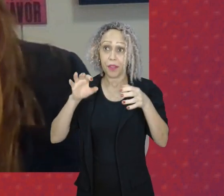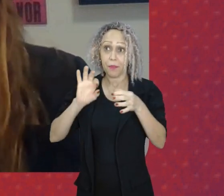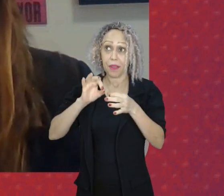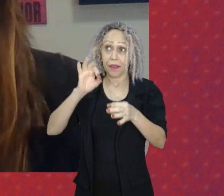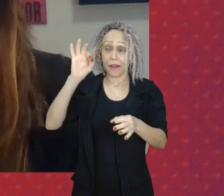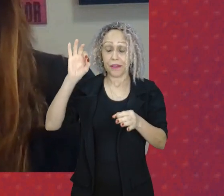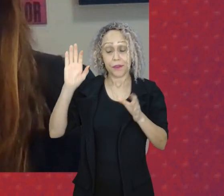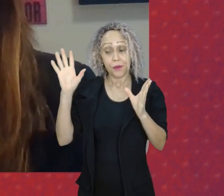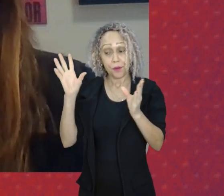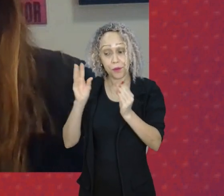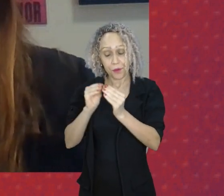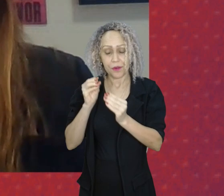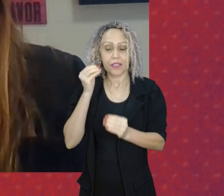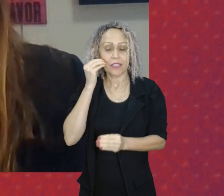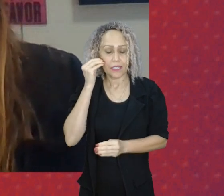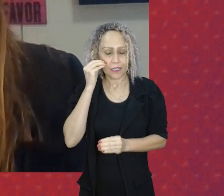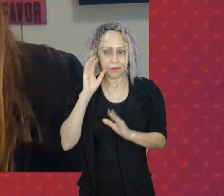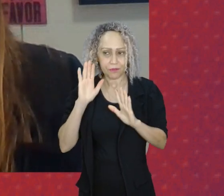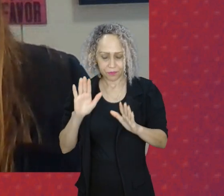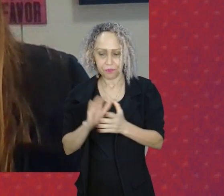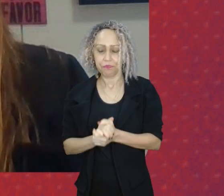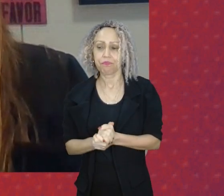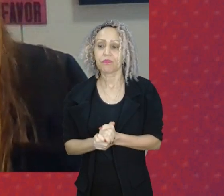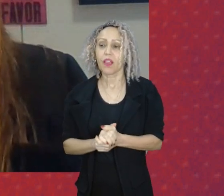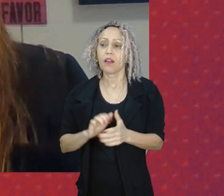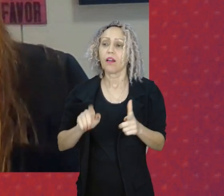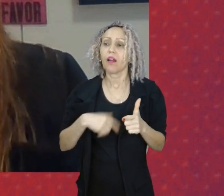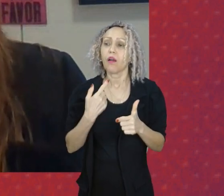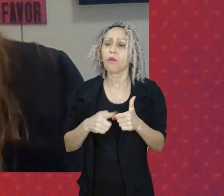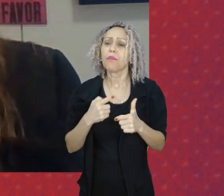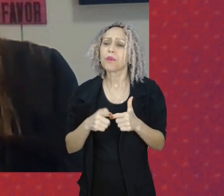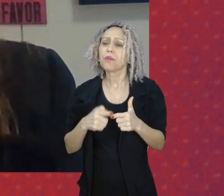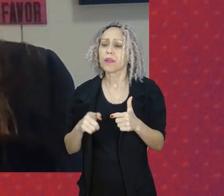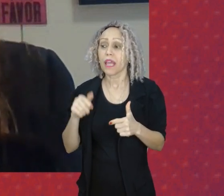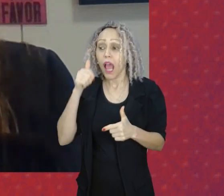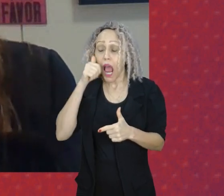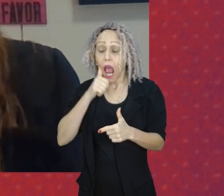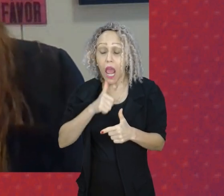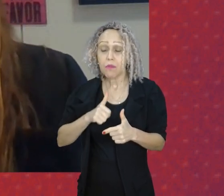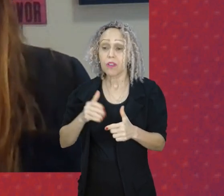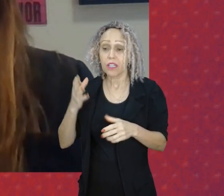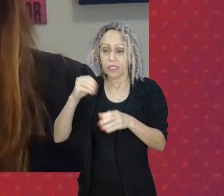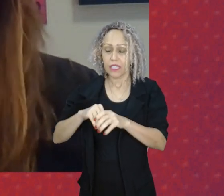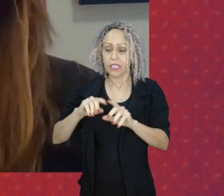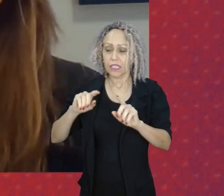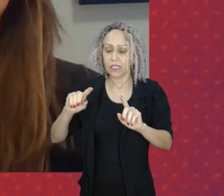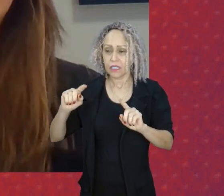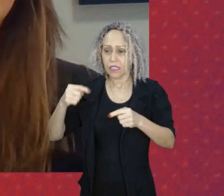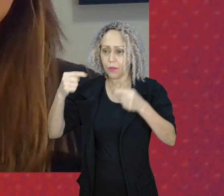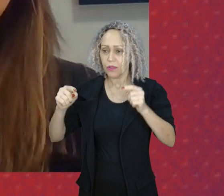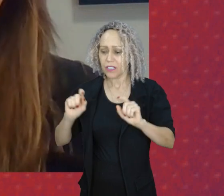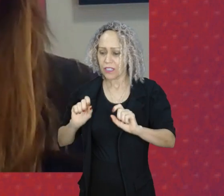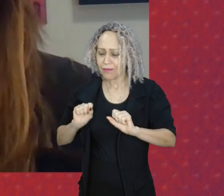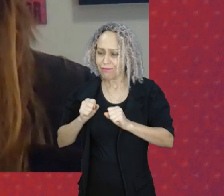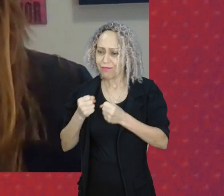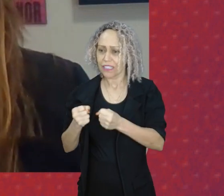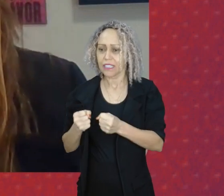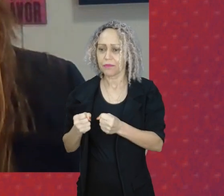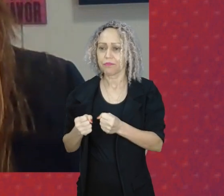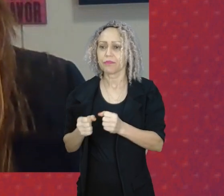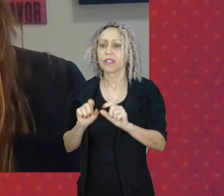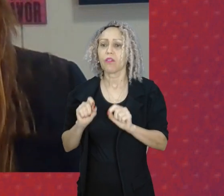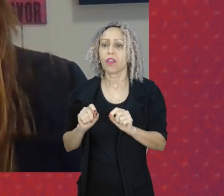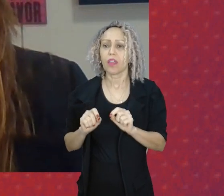assuntos. Vem aqui também mais um problema que vem sendo enfrentado pelas mulheres na política, que é com relação a uma legislação,